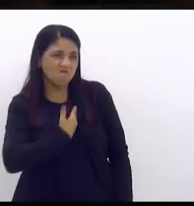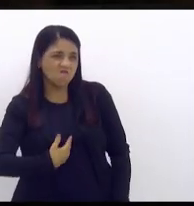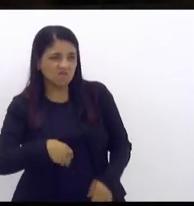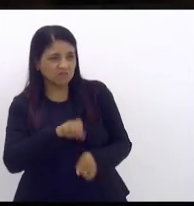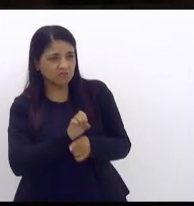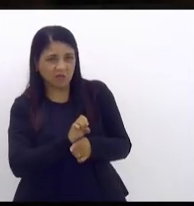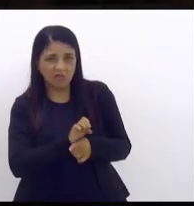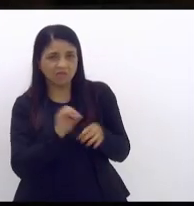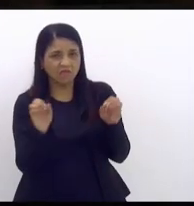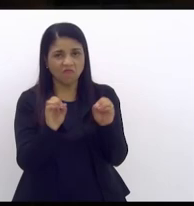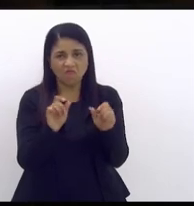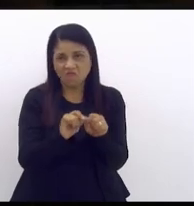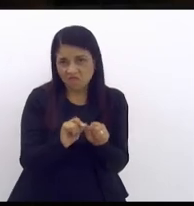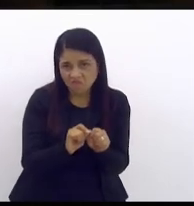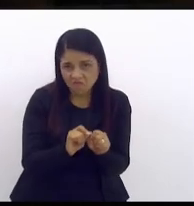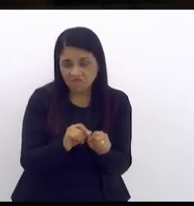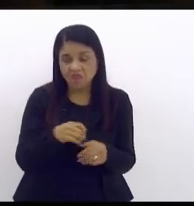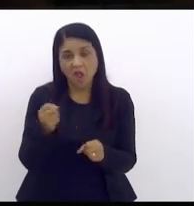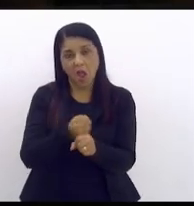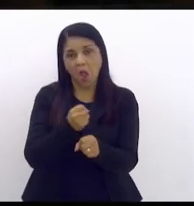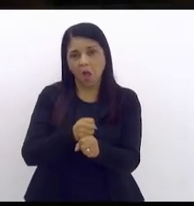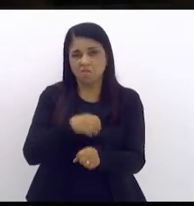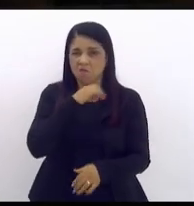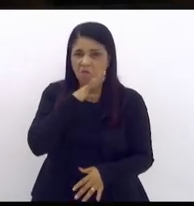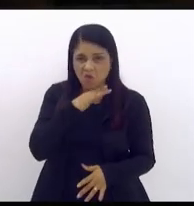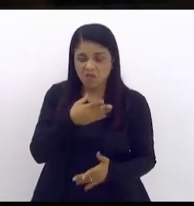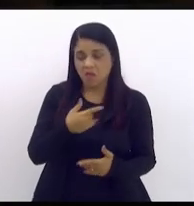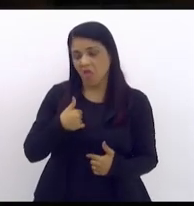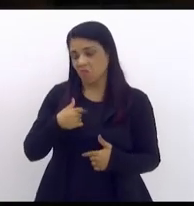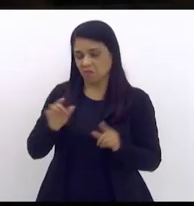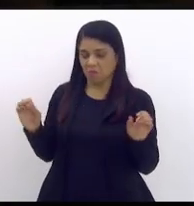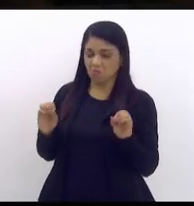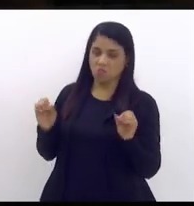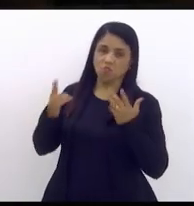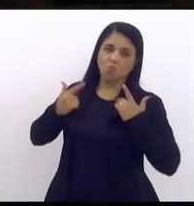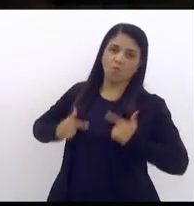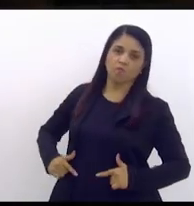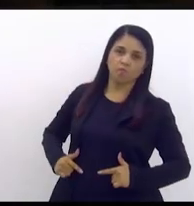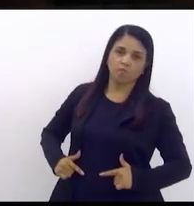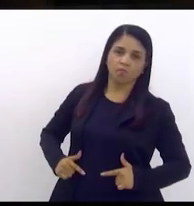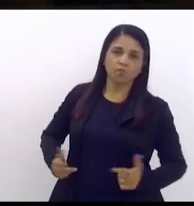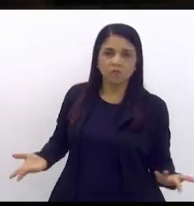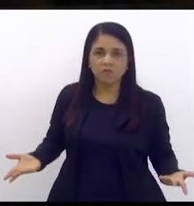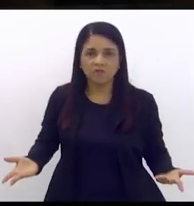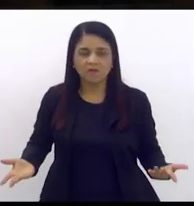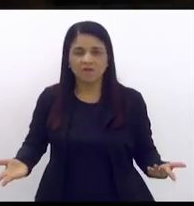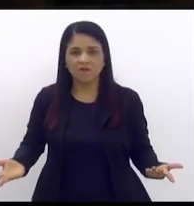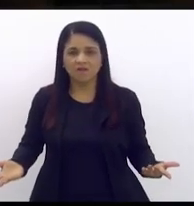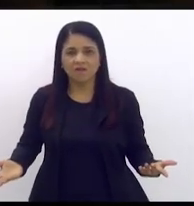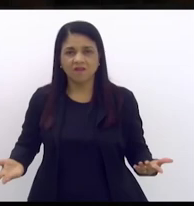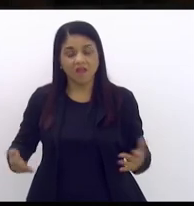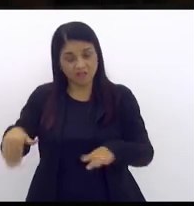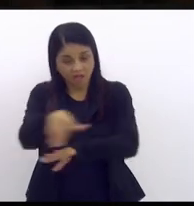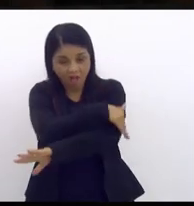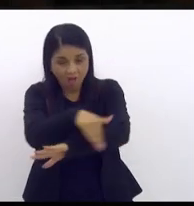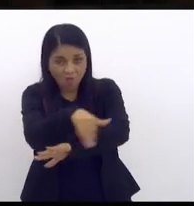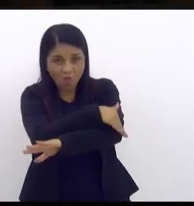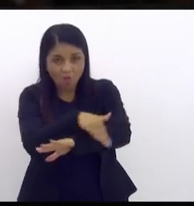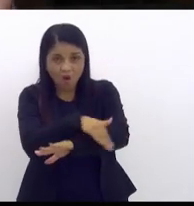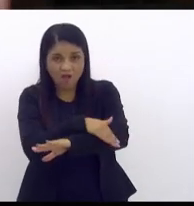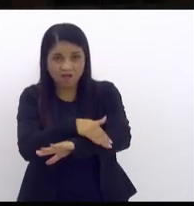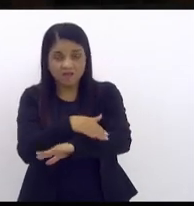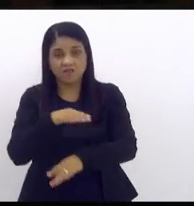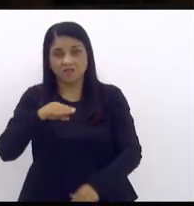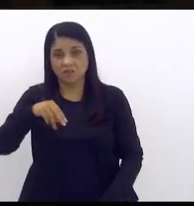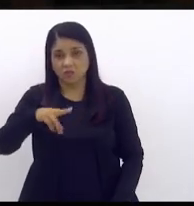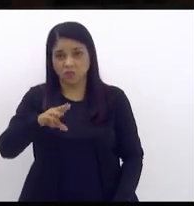fez, essa obra é uma porcaria, eu não vou fazer a minha parte. Aí eu chego lá no final da Rua Nova, uma